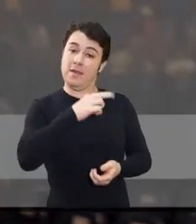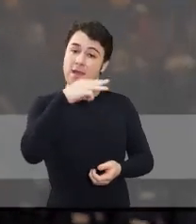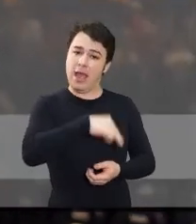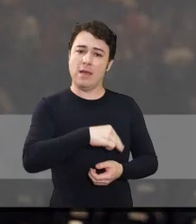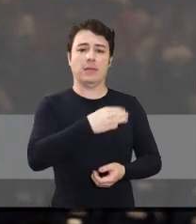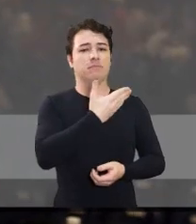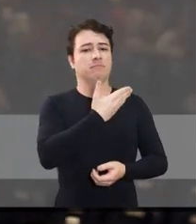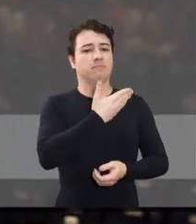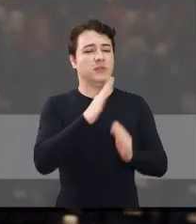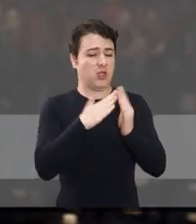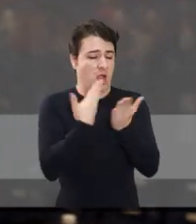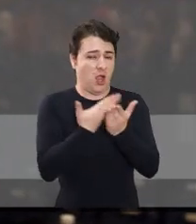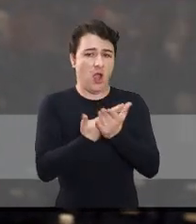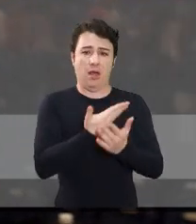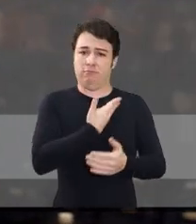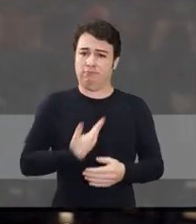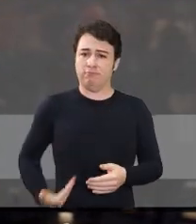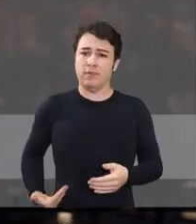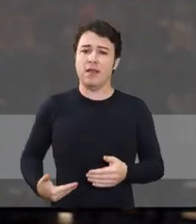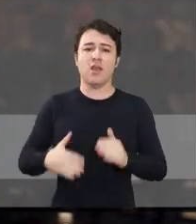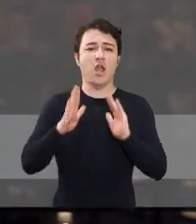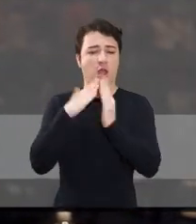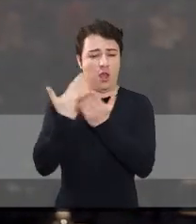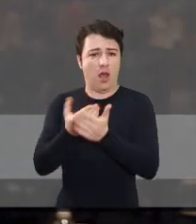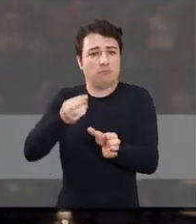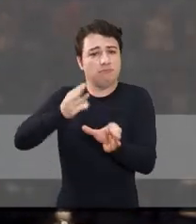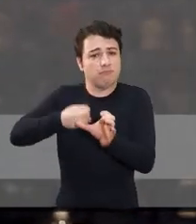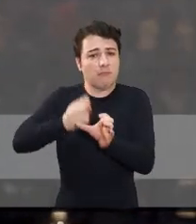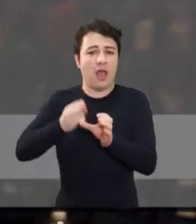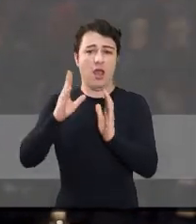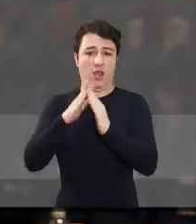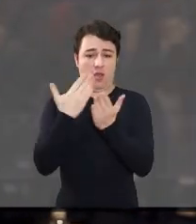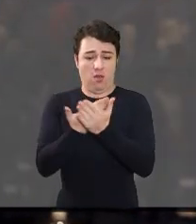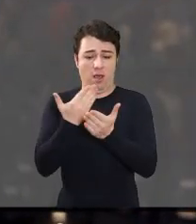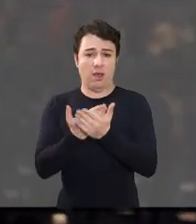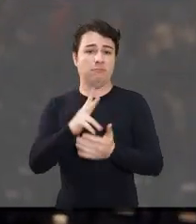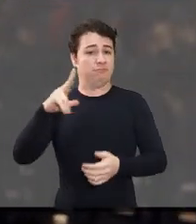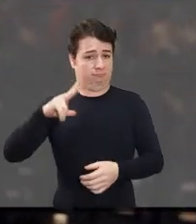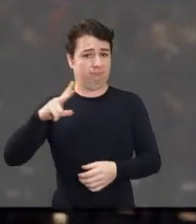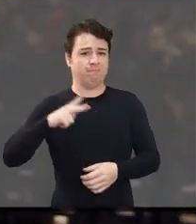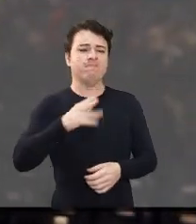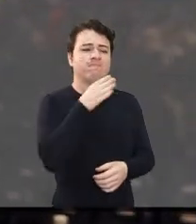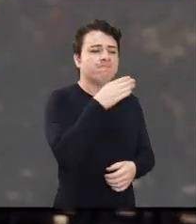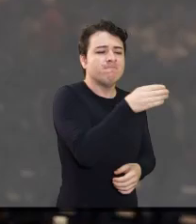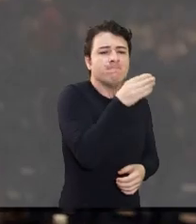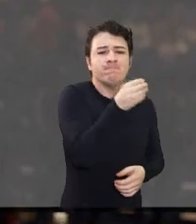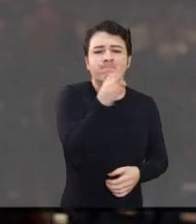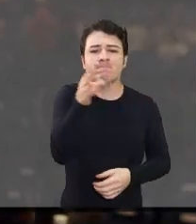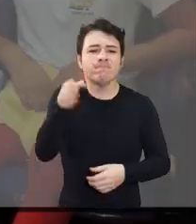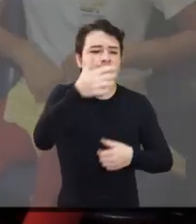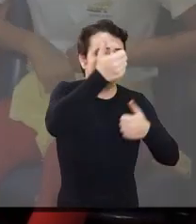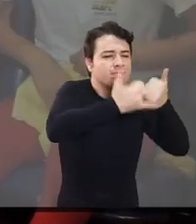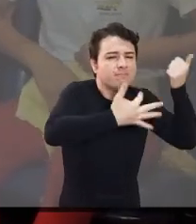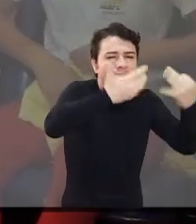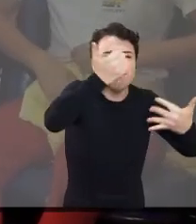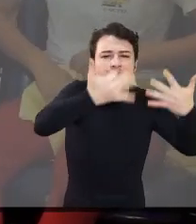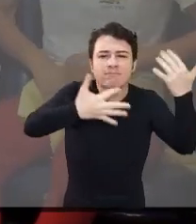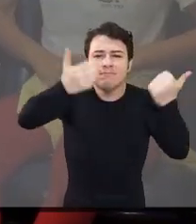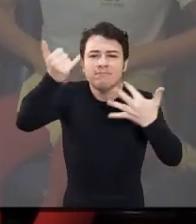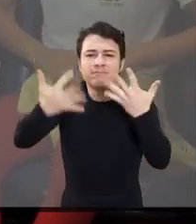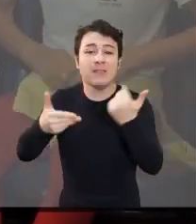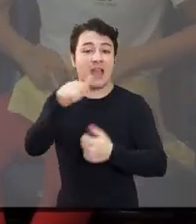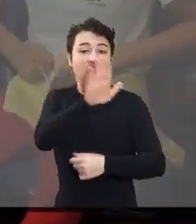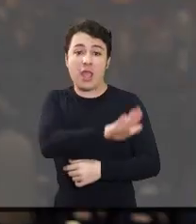gente consegue administrar a instrução para todas as escolas estaduais, as escolas municipais, incluímos também as